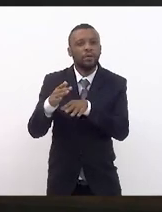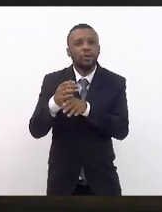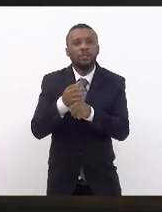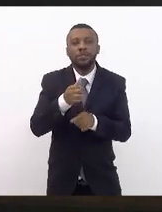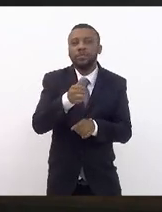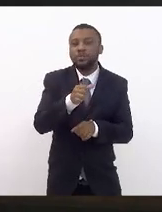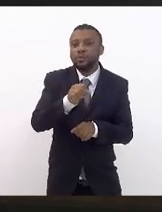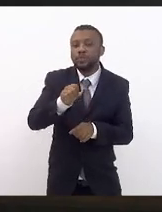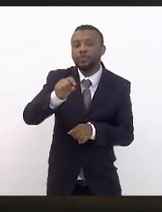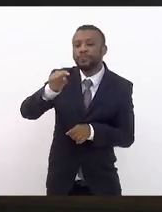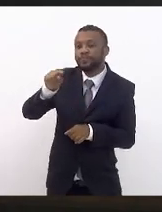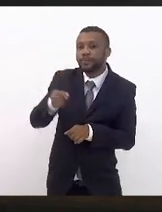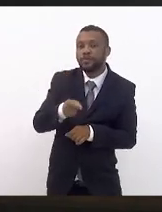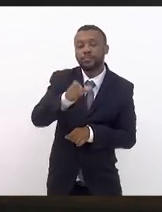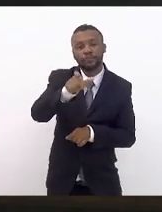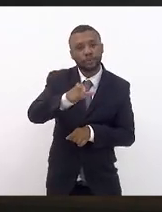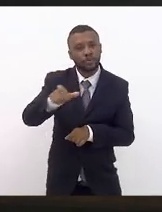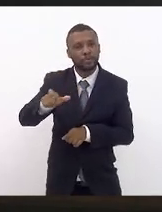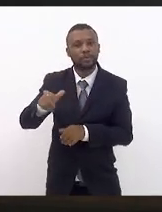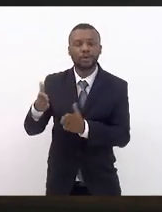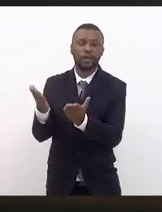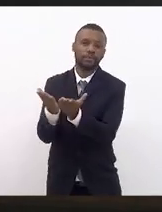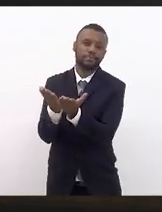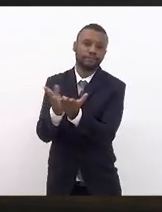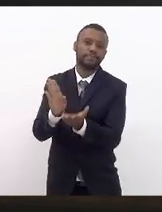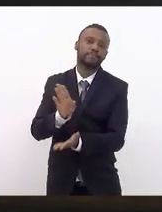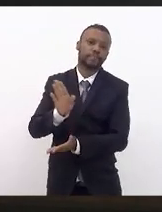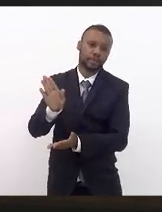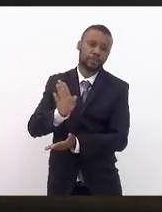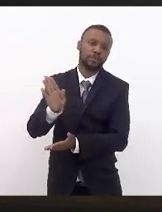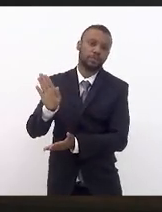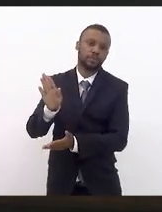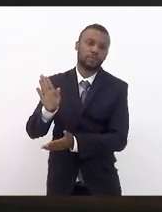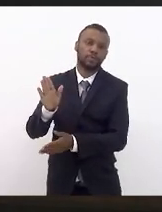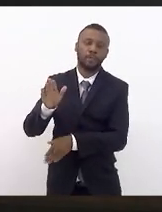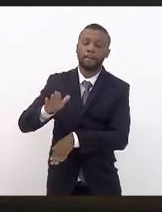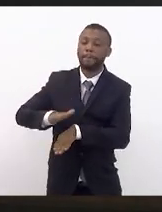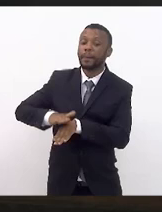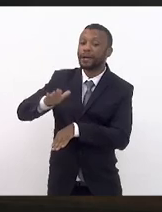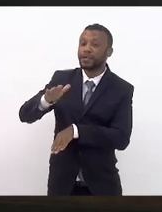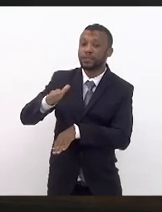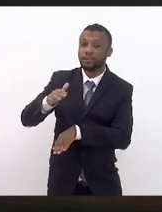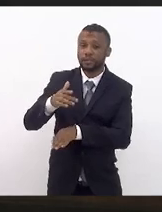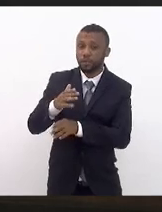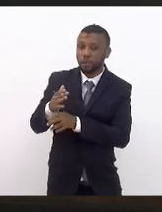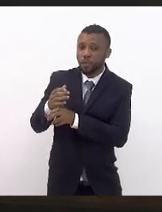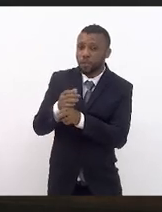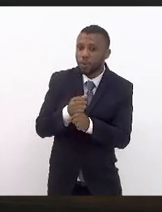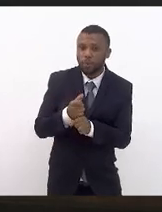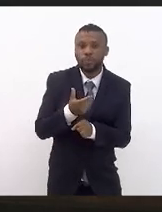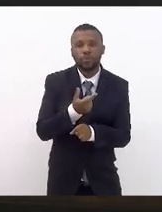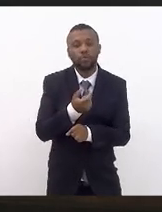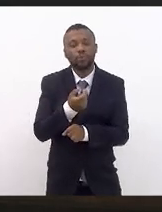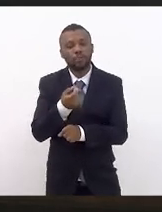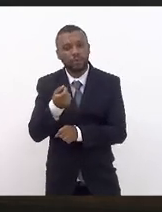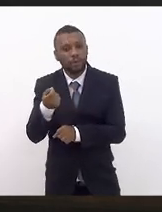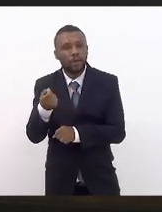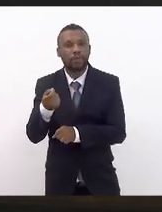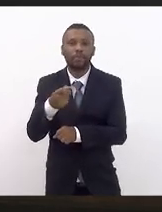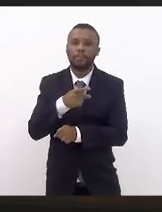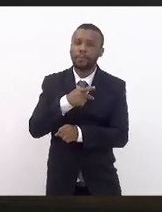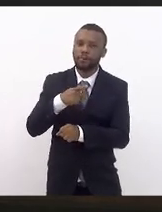mil batistas, e com mais de 200 pastores, fazendo assim a